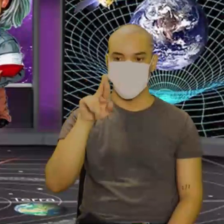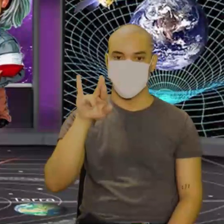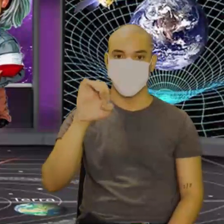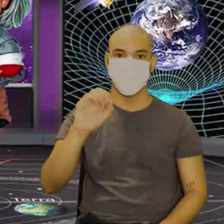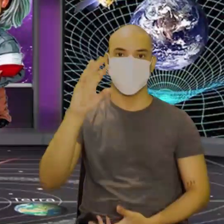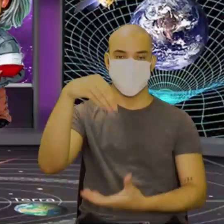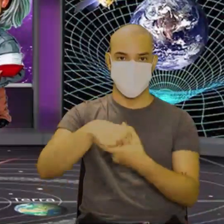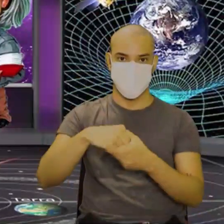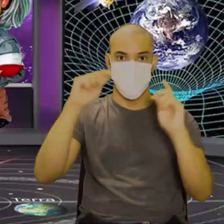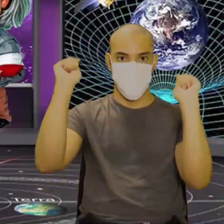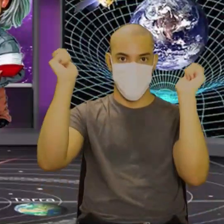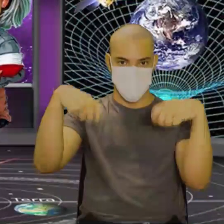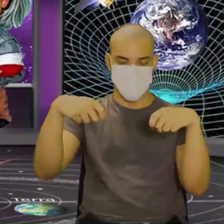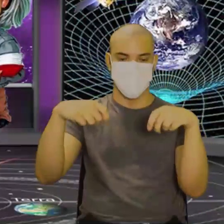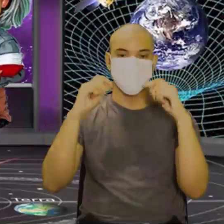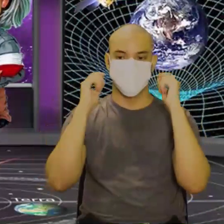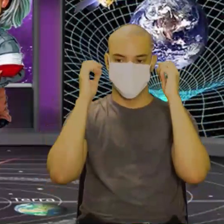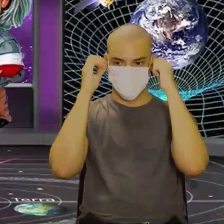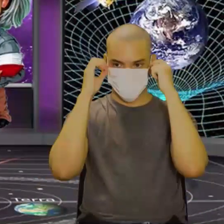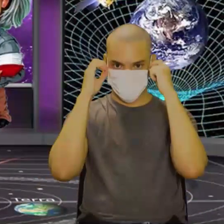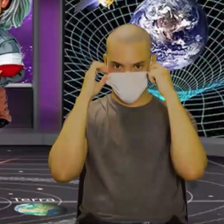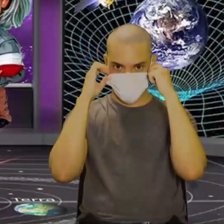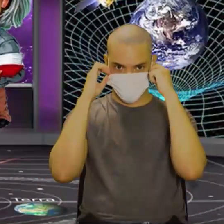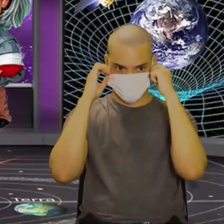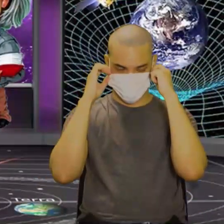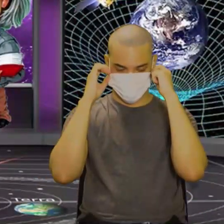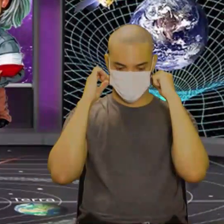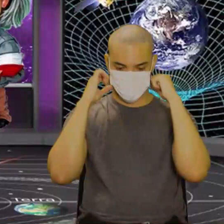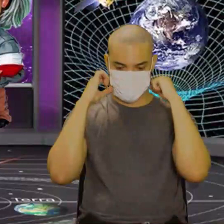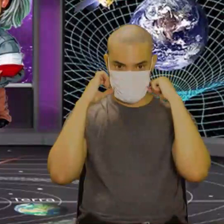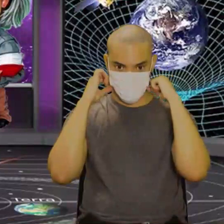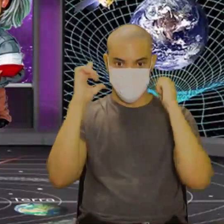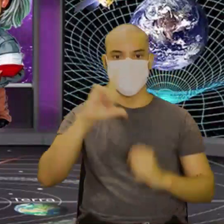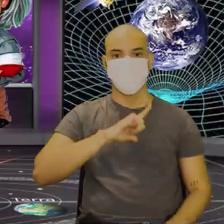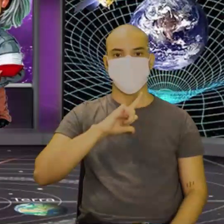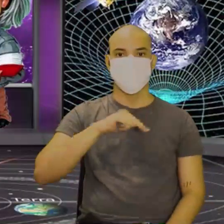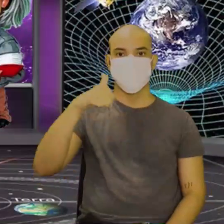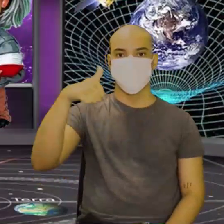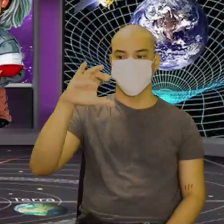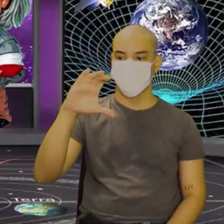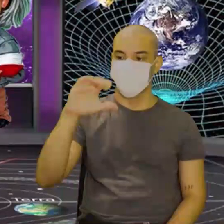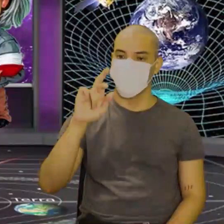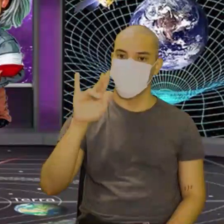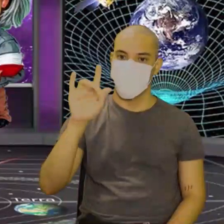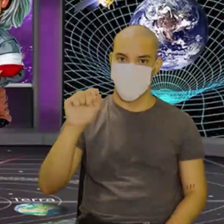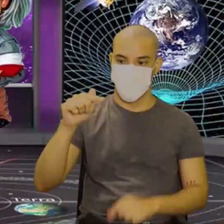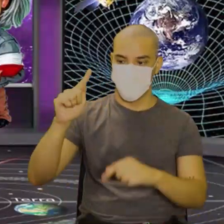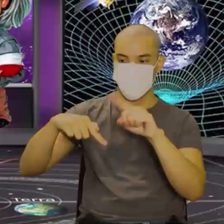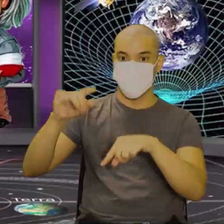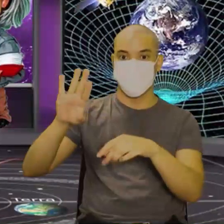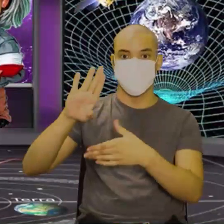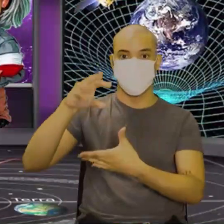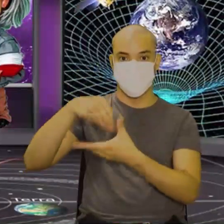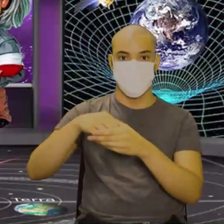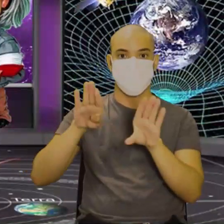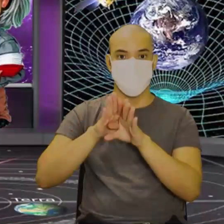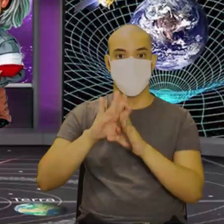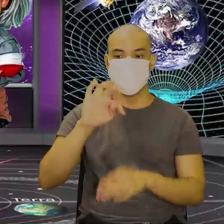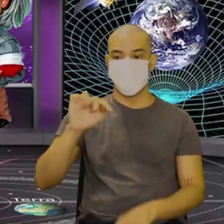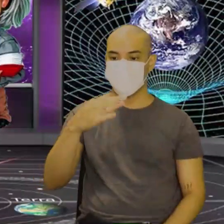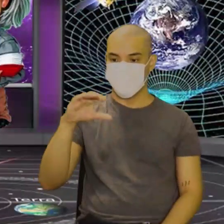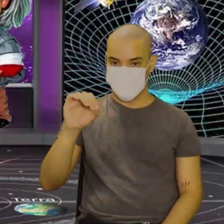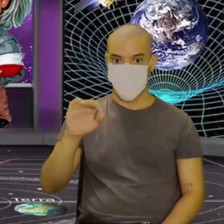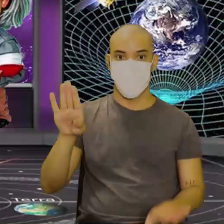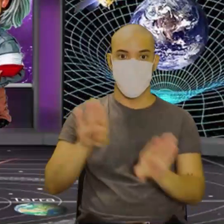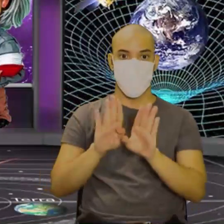cargas. Nós vimos que essa capacitância depende da carga, depende da tensão, depende do meio dielétrico